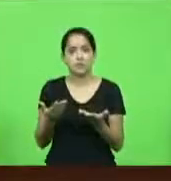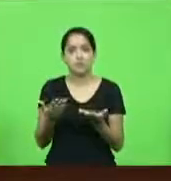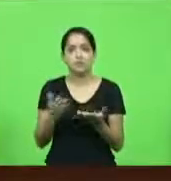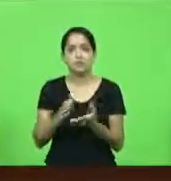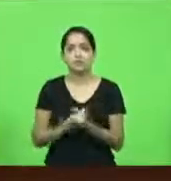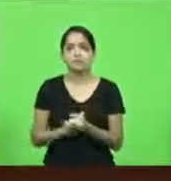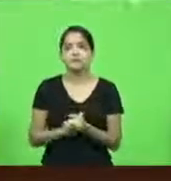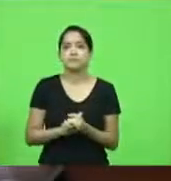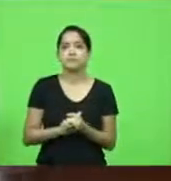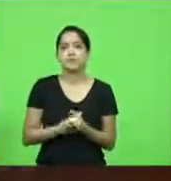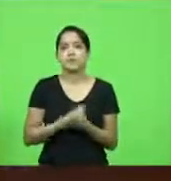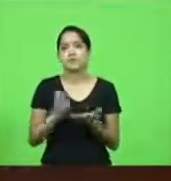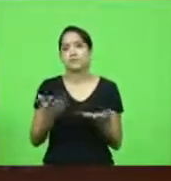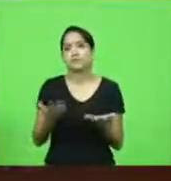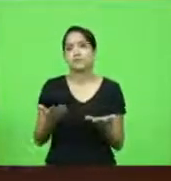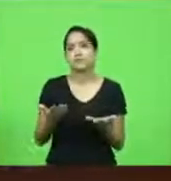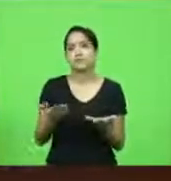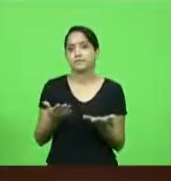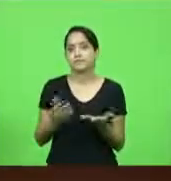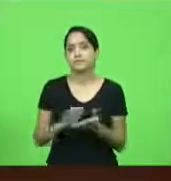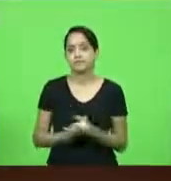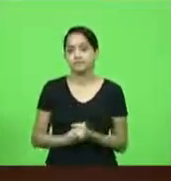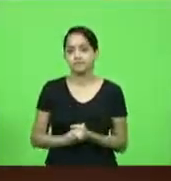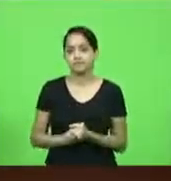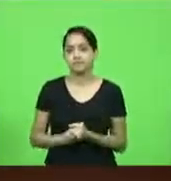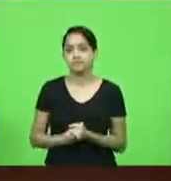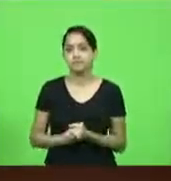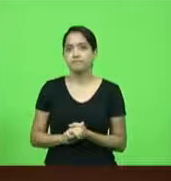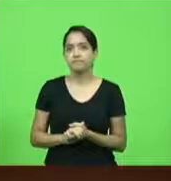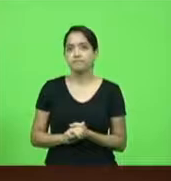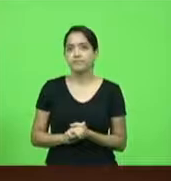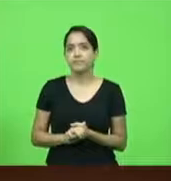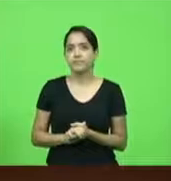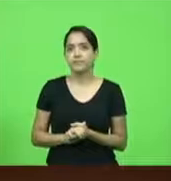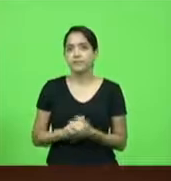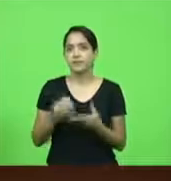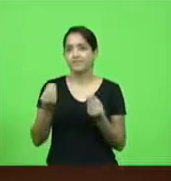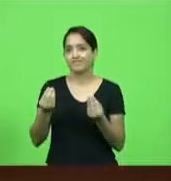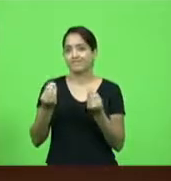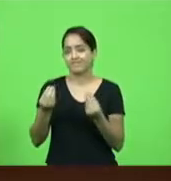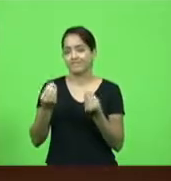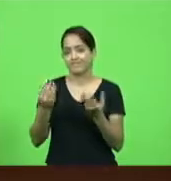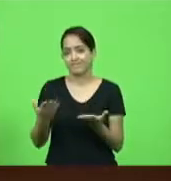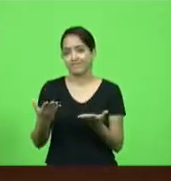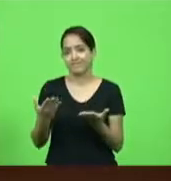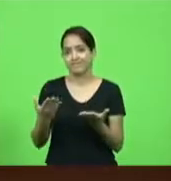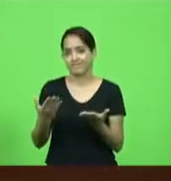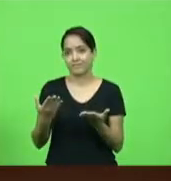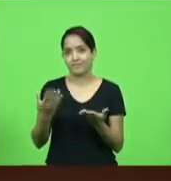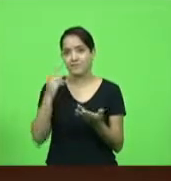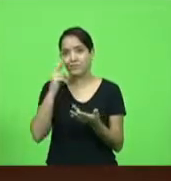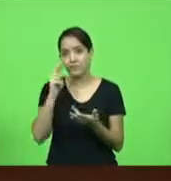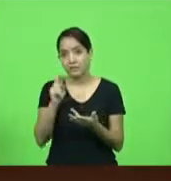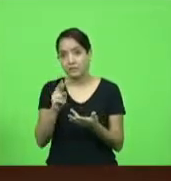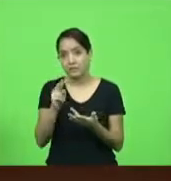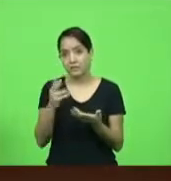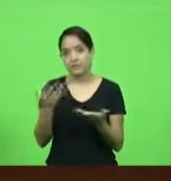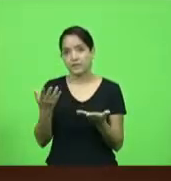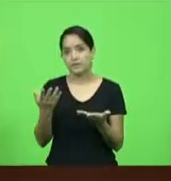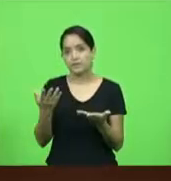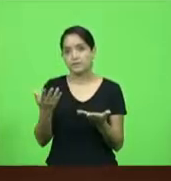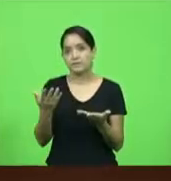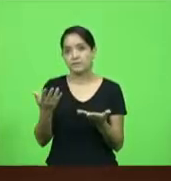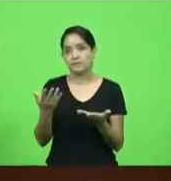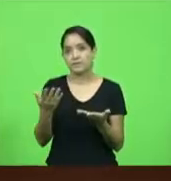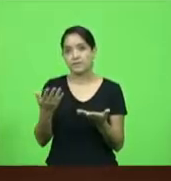patamar, eu estou preparando. Ai, que coisa que nós temos que aguentar isso, governador.